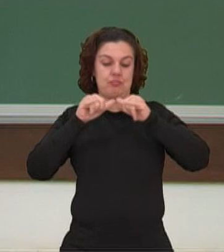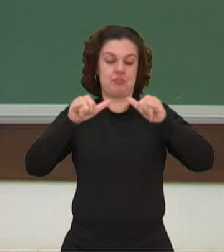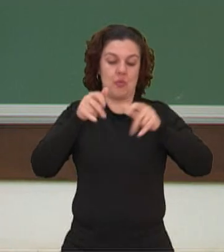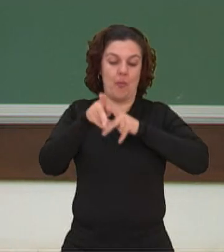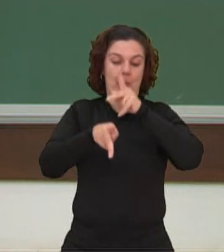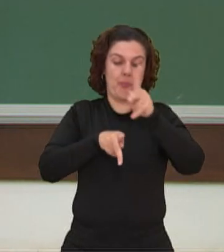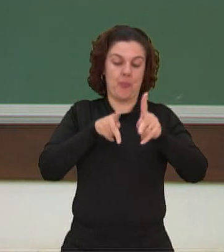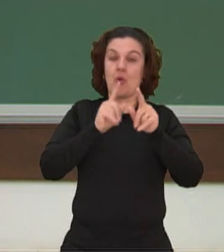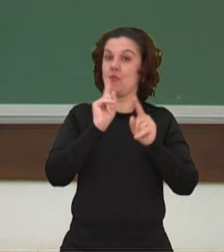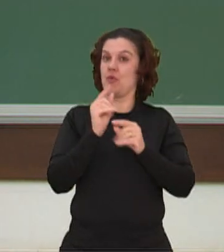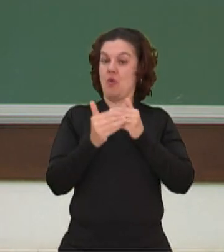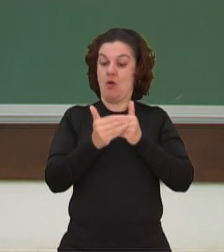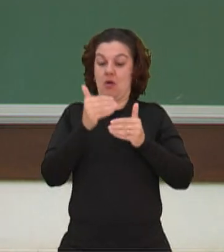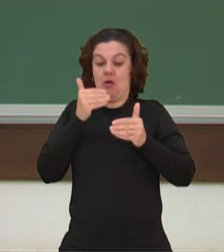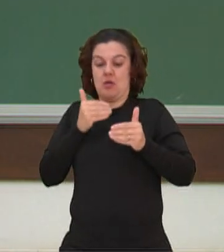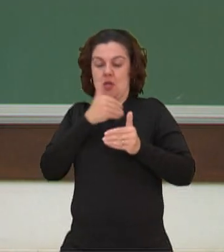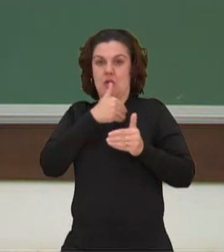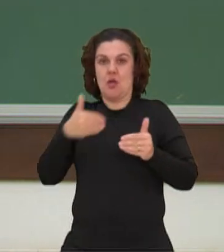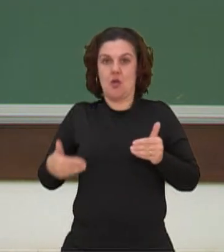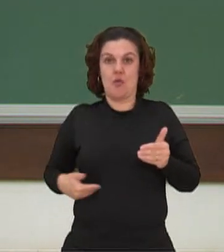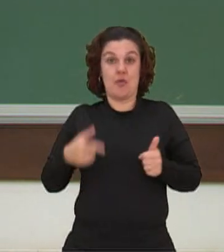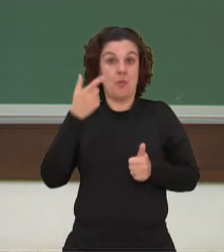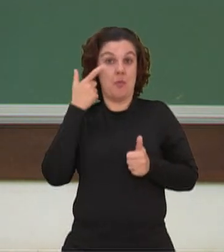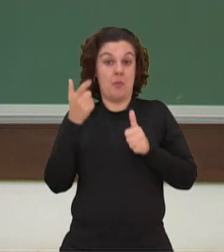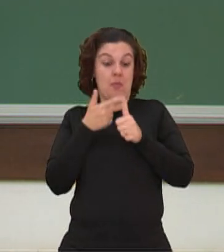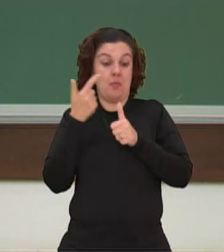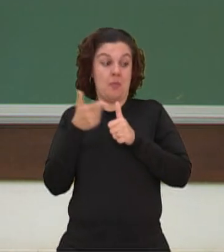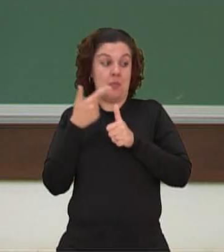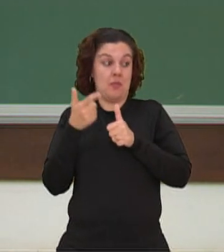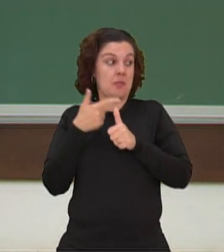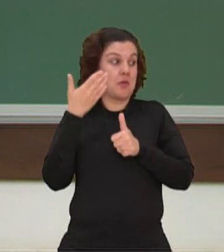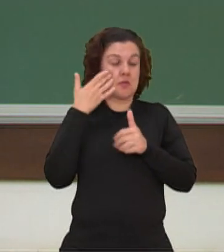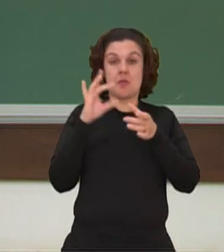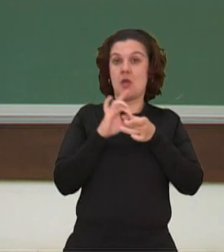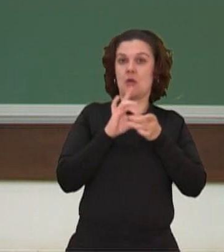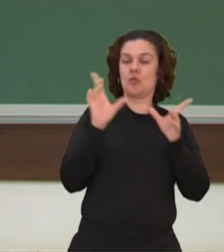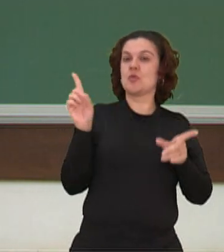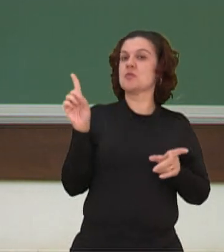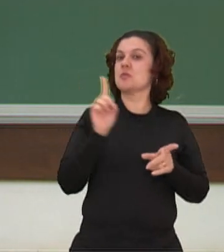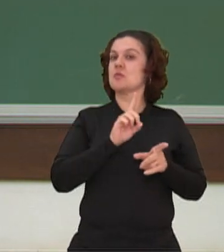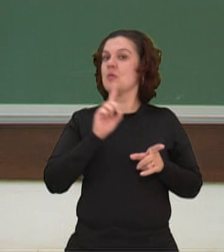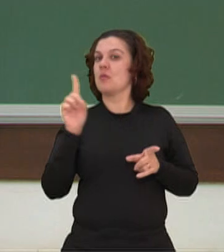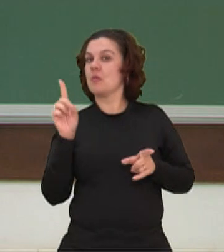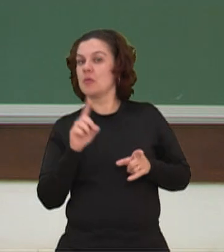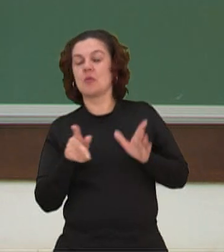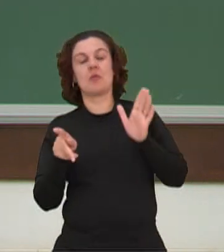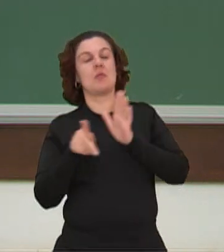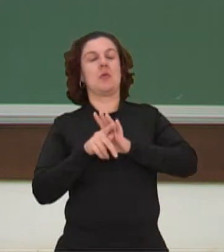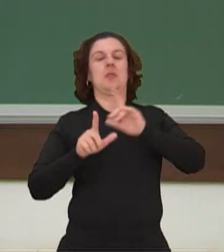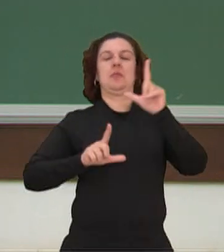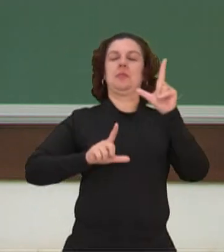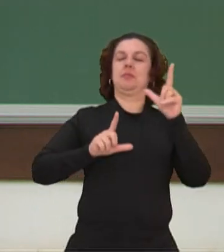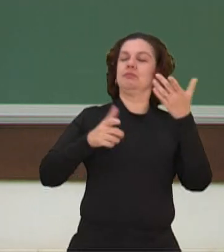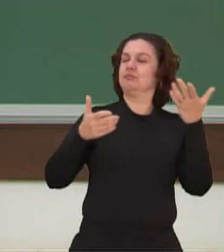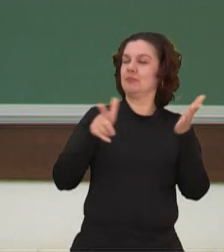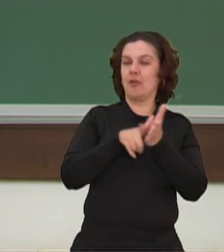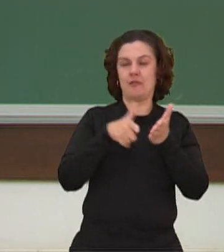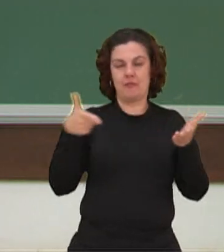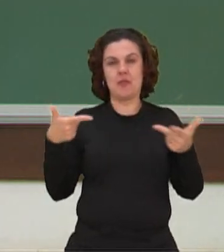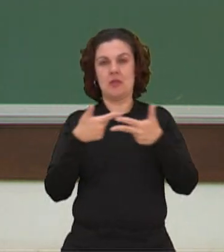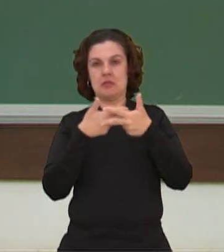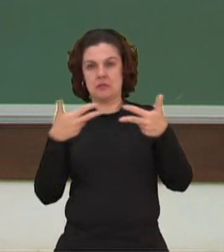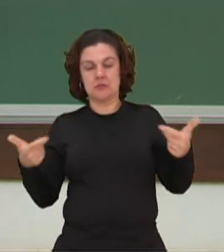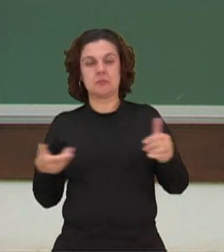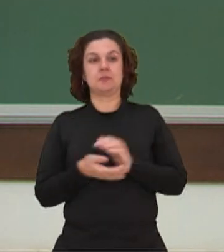o governo deveria saber e autorizar ou não aquela publicação, aquele programa, aquela revista.